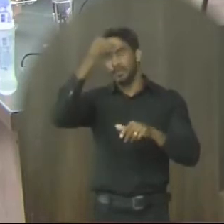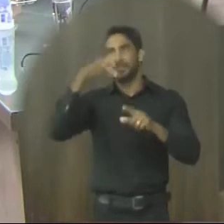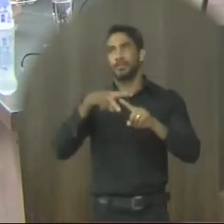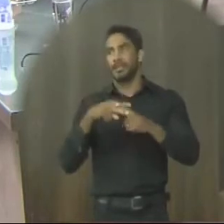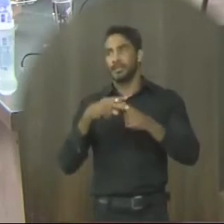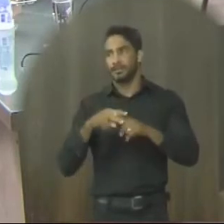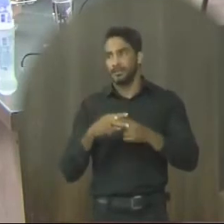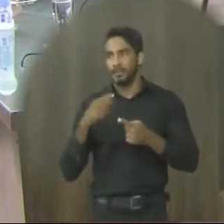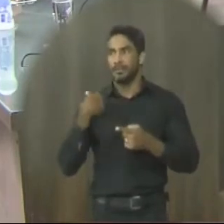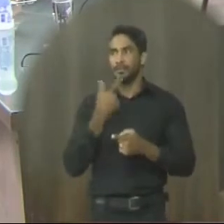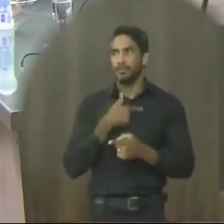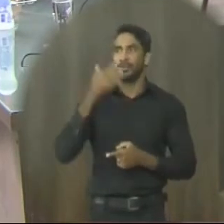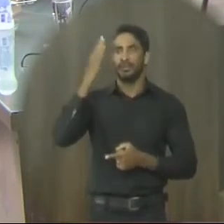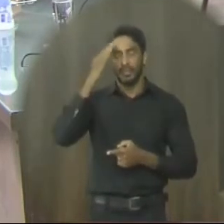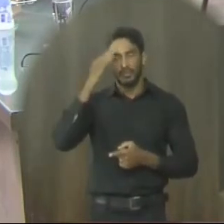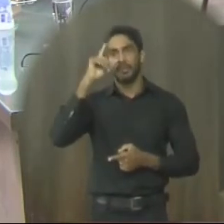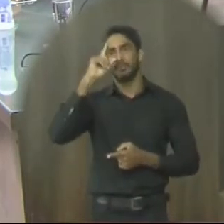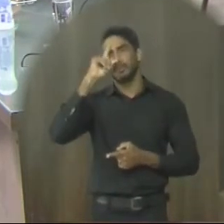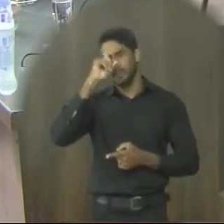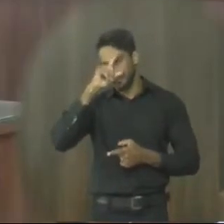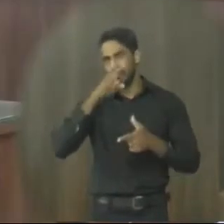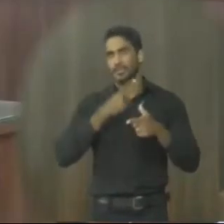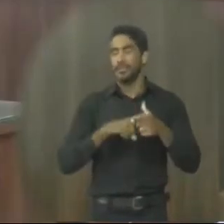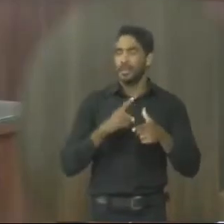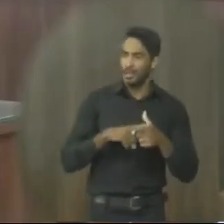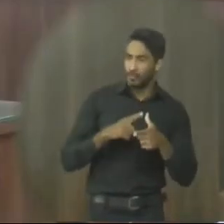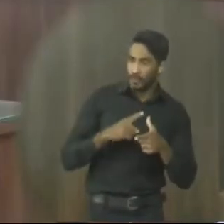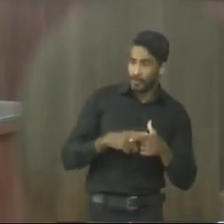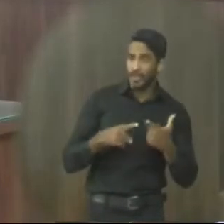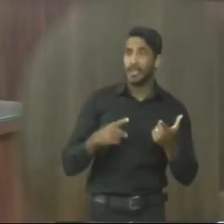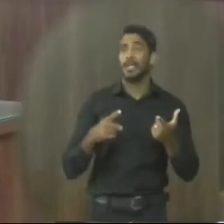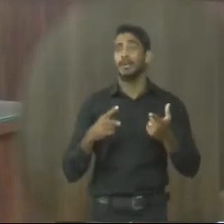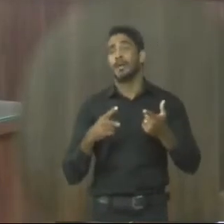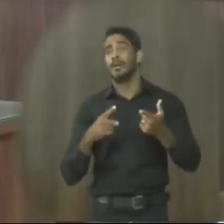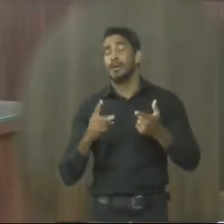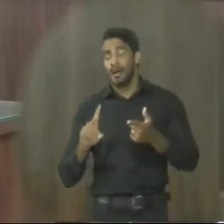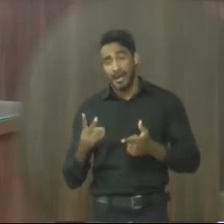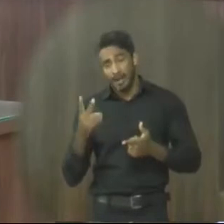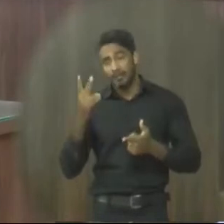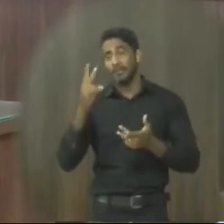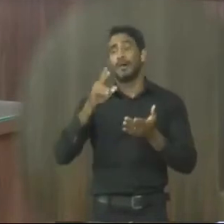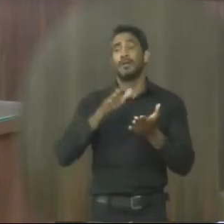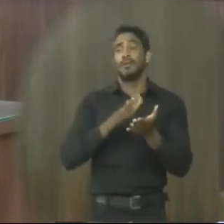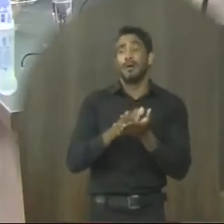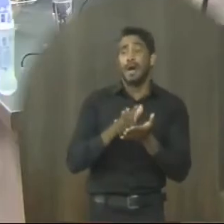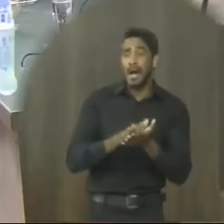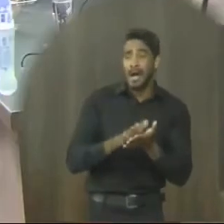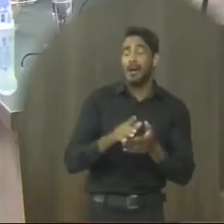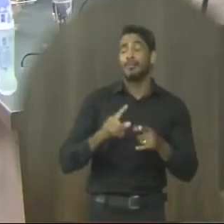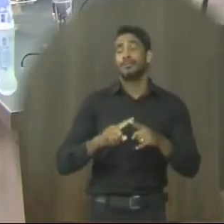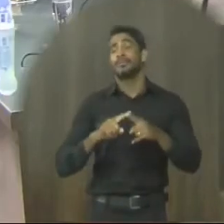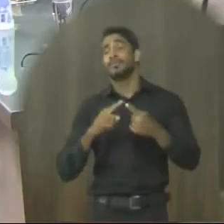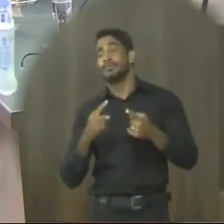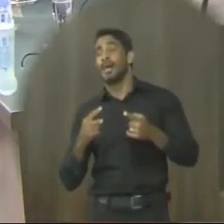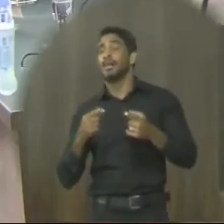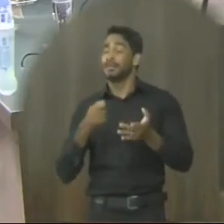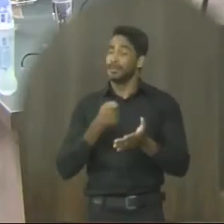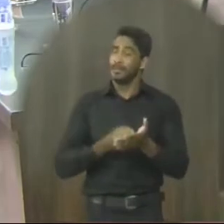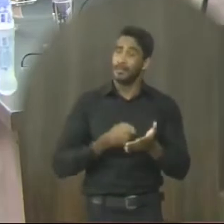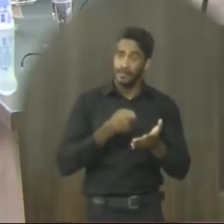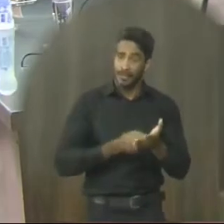Nós sabemos que é um problema difícil, nós sabemos que é uma demanda de um valor alto, mas você tem